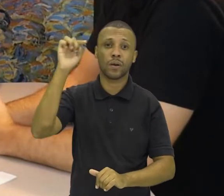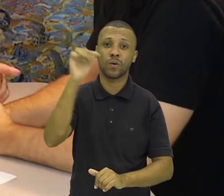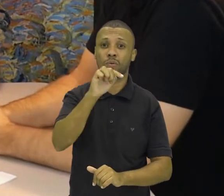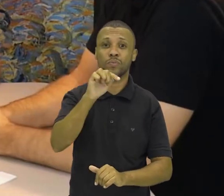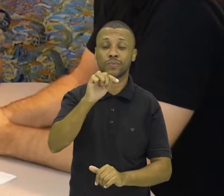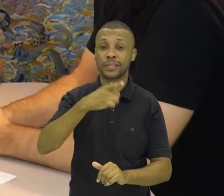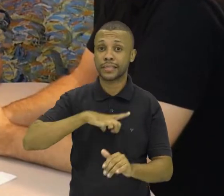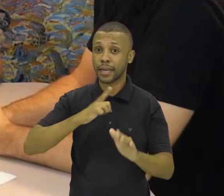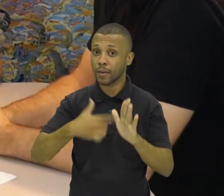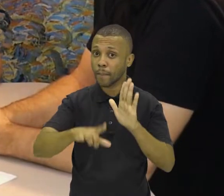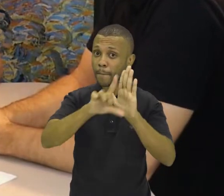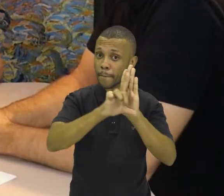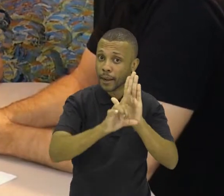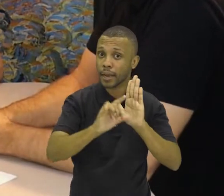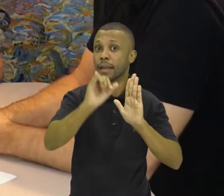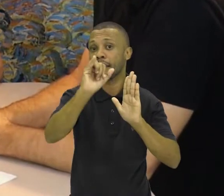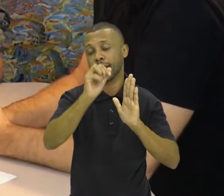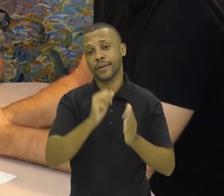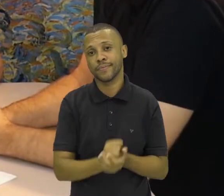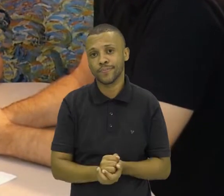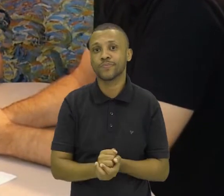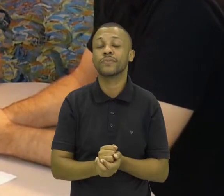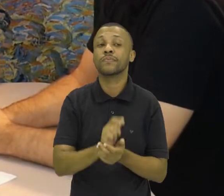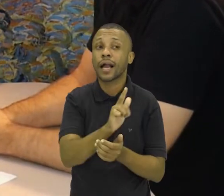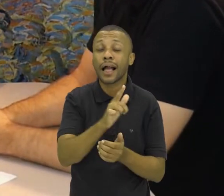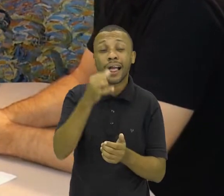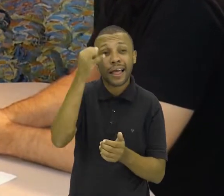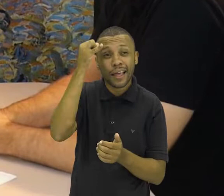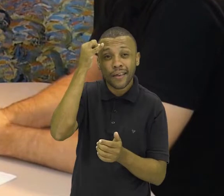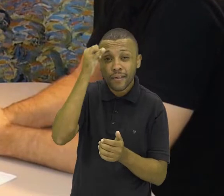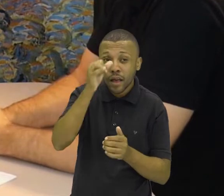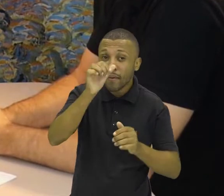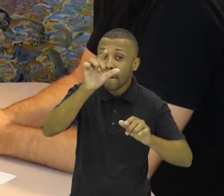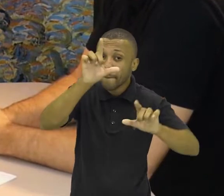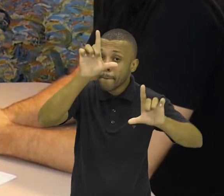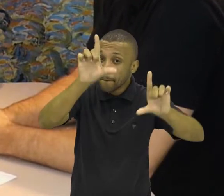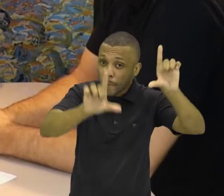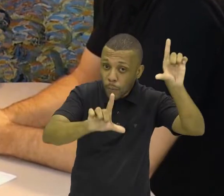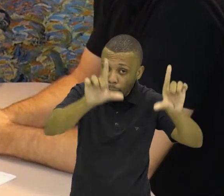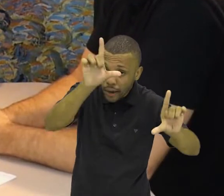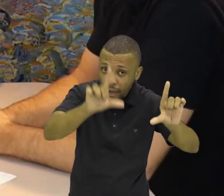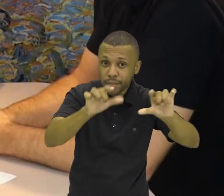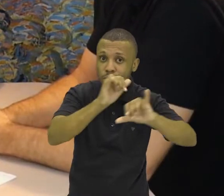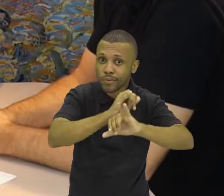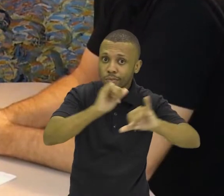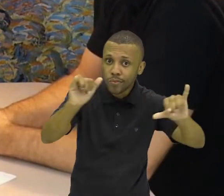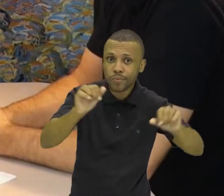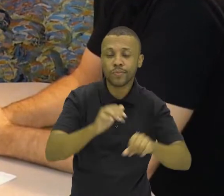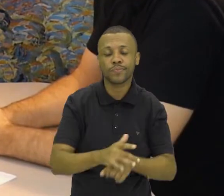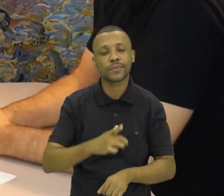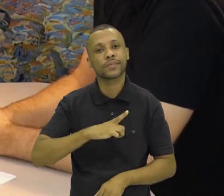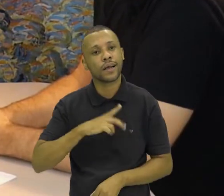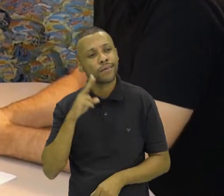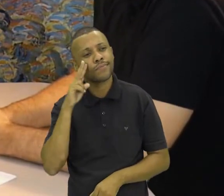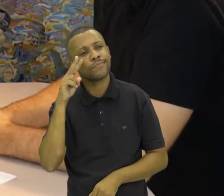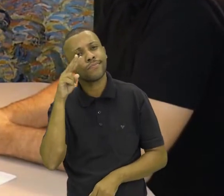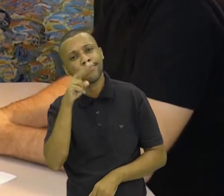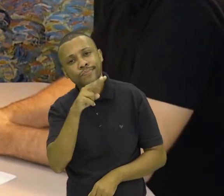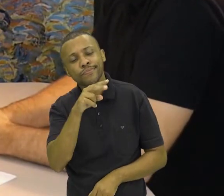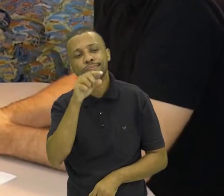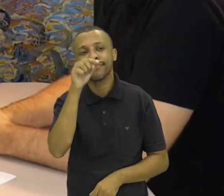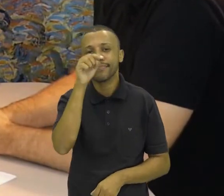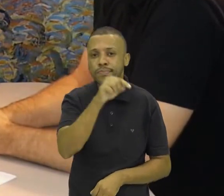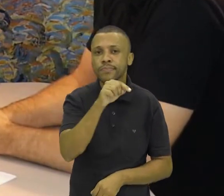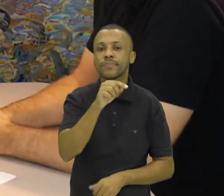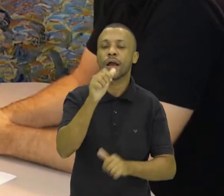é por causa da lei. Você fala, existe lei. A lei diz que para efeitos de propaganda na televisão é considerado bebida alcoólica